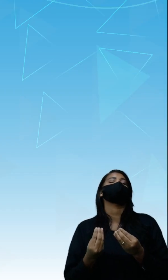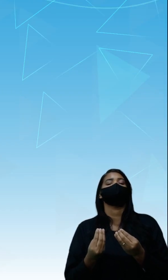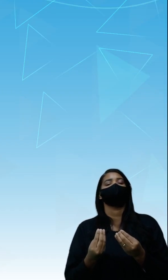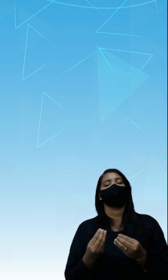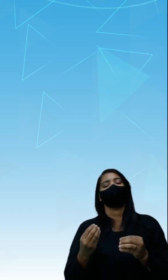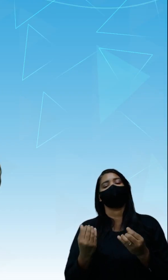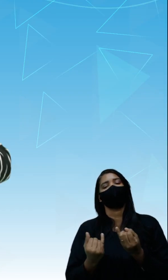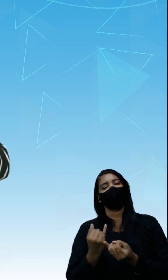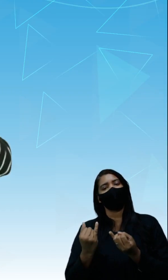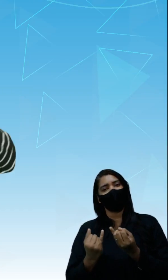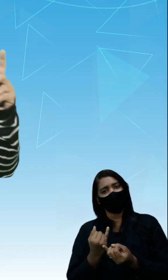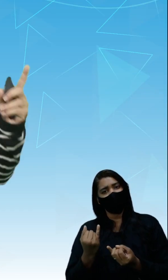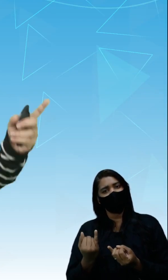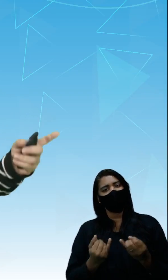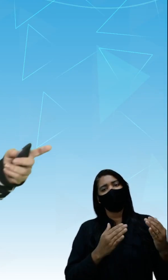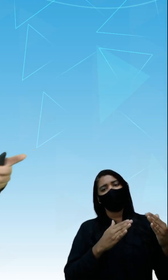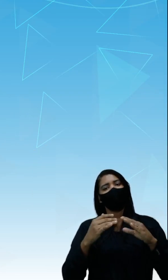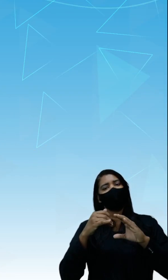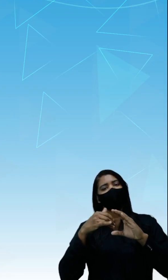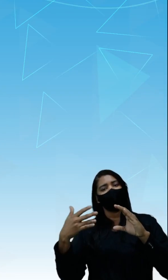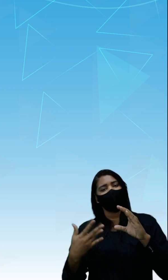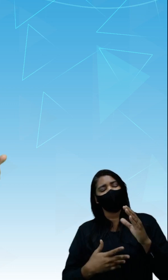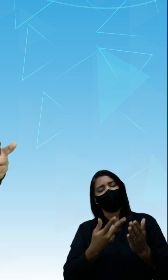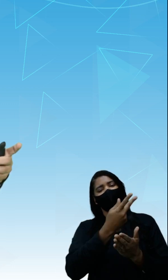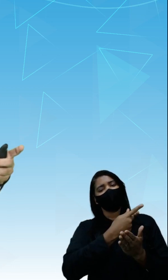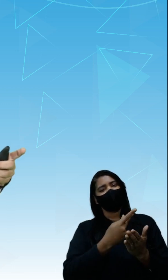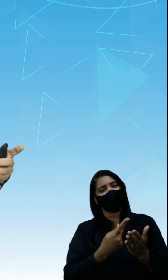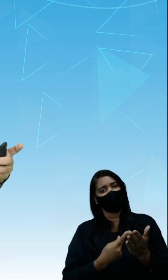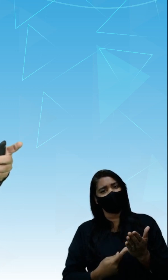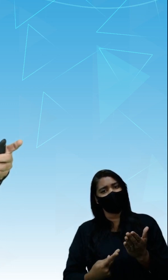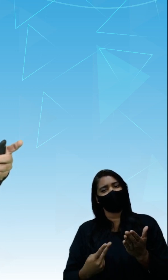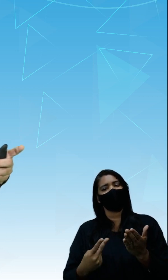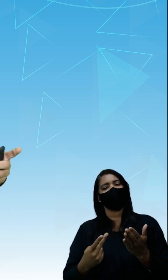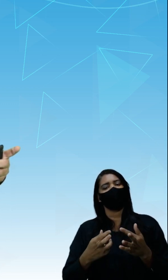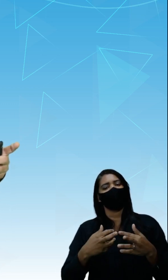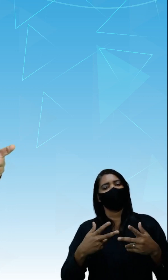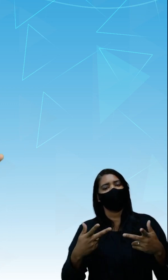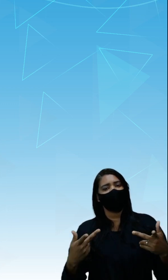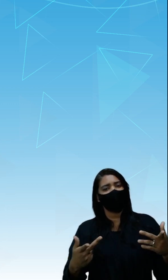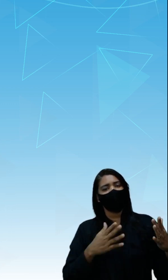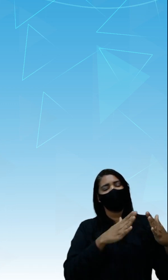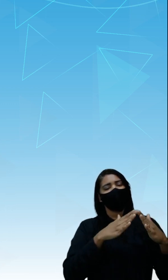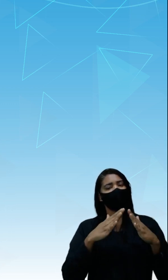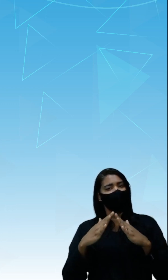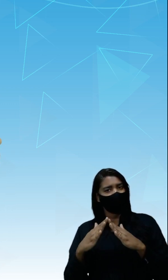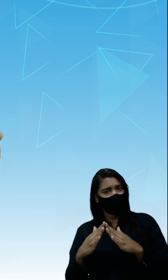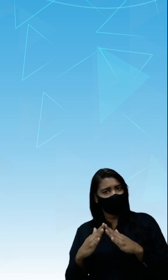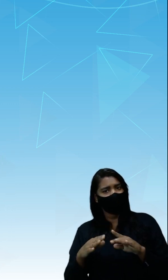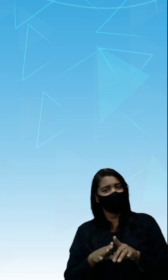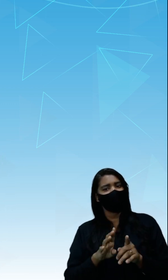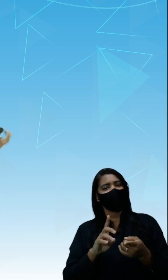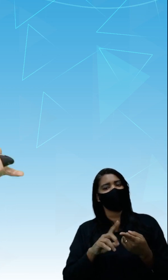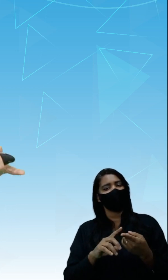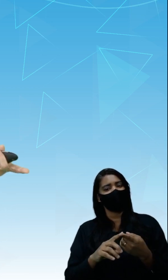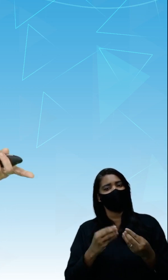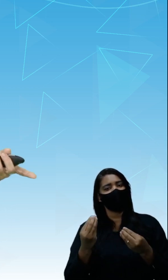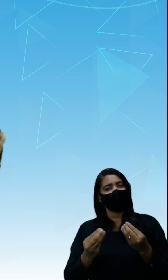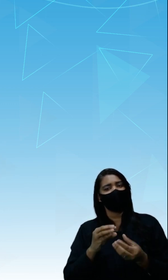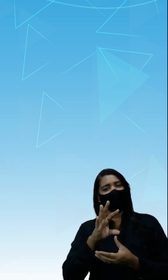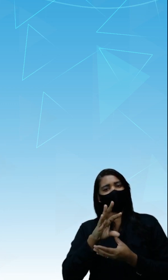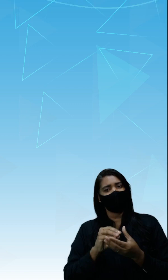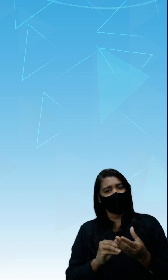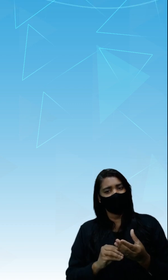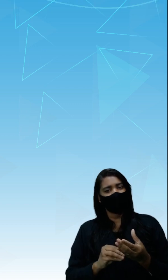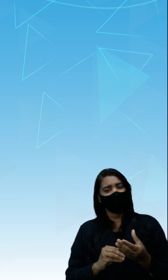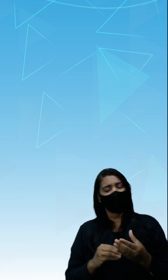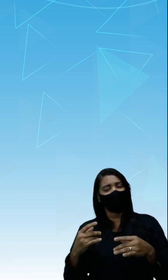do Japão. Suas características de desenhos, de algumas casas. Então, é como se fosse uma réplica